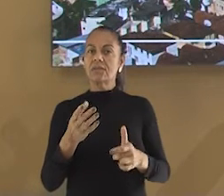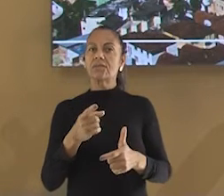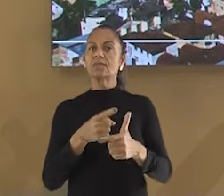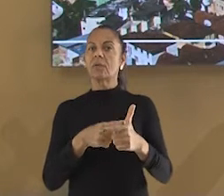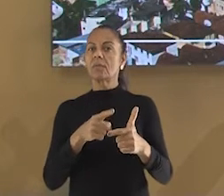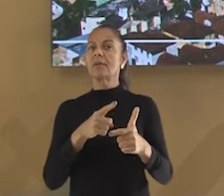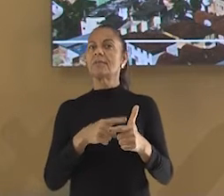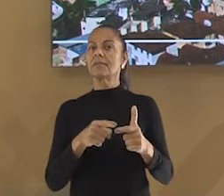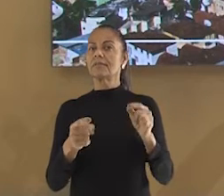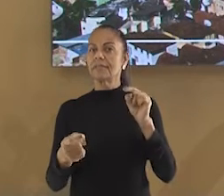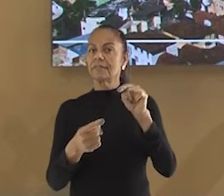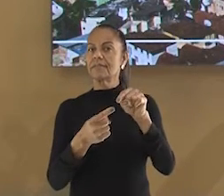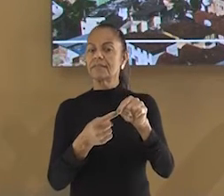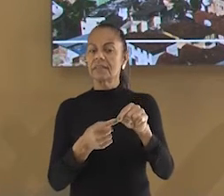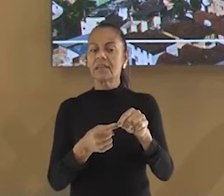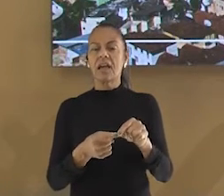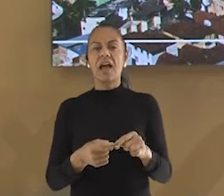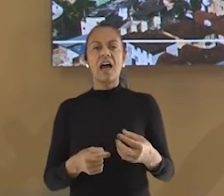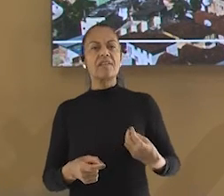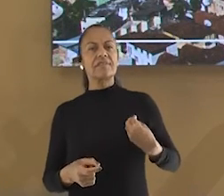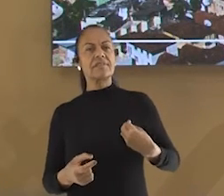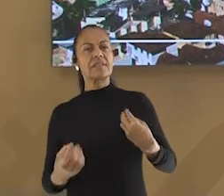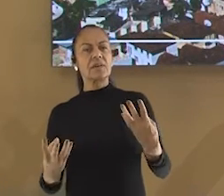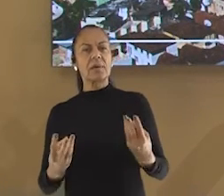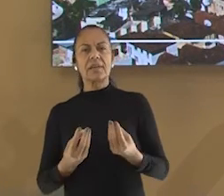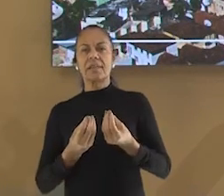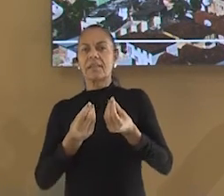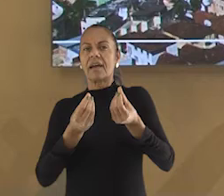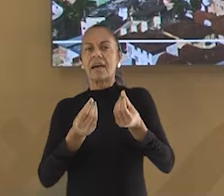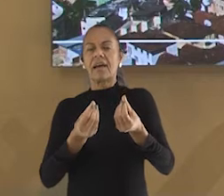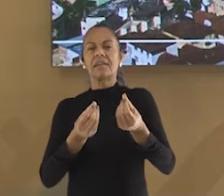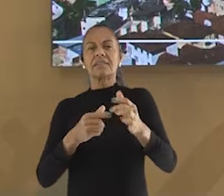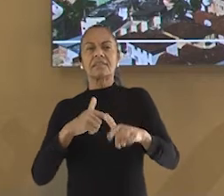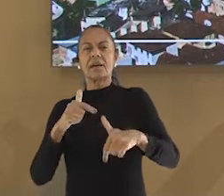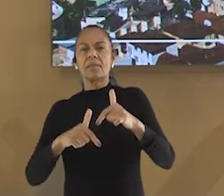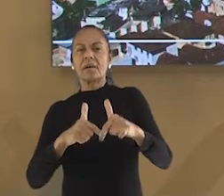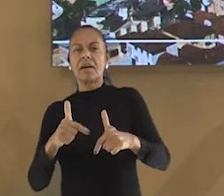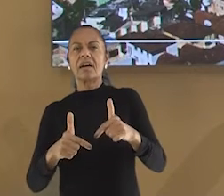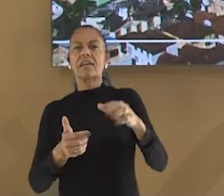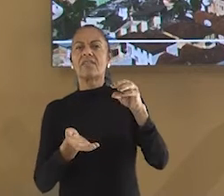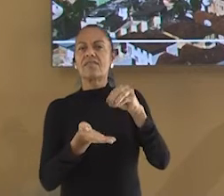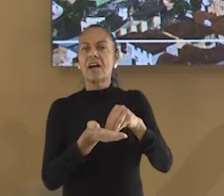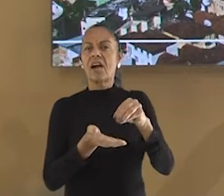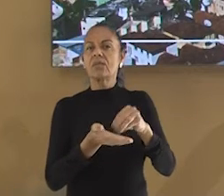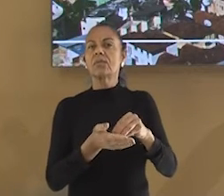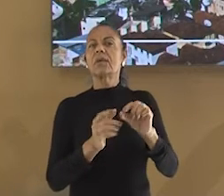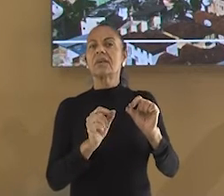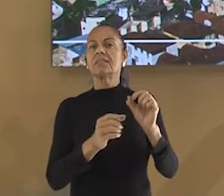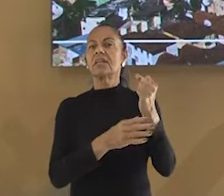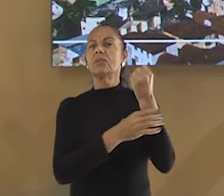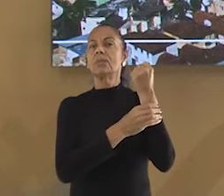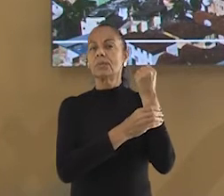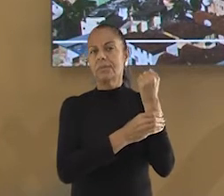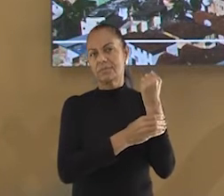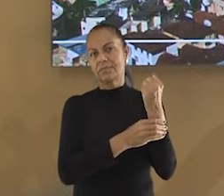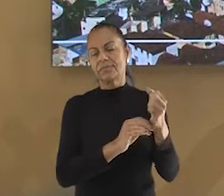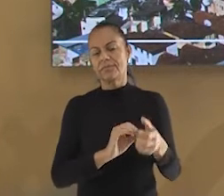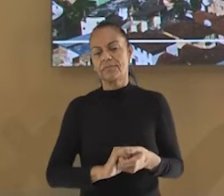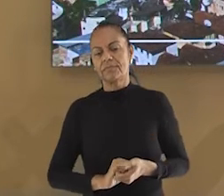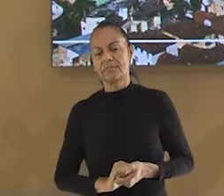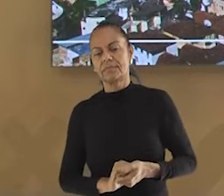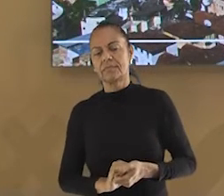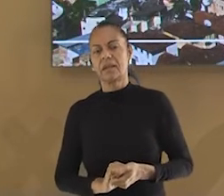questões nesse respeito, como qualidade de vida, distância de trabalho, serviços e comércios e falta